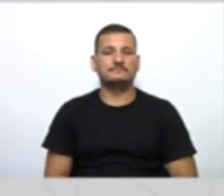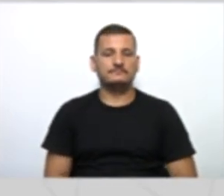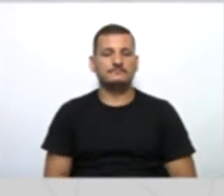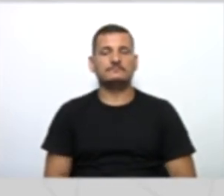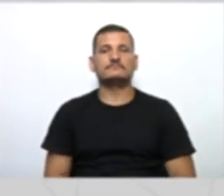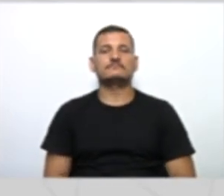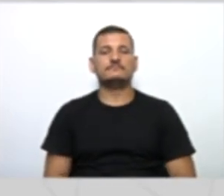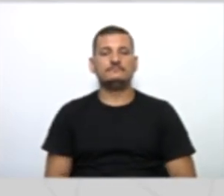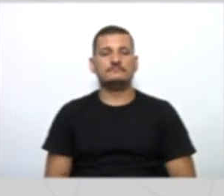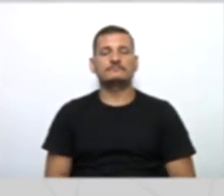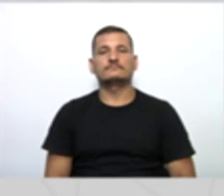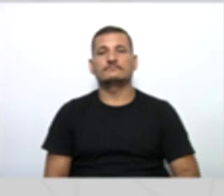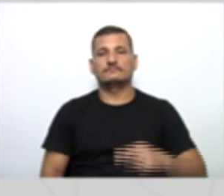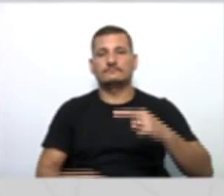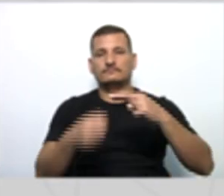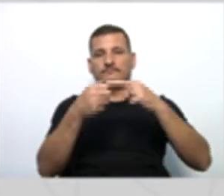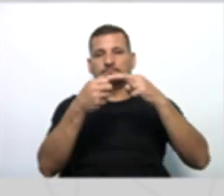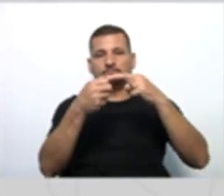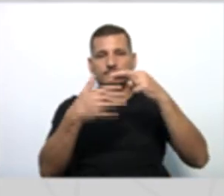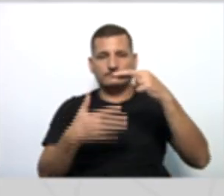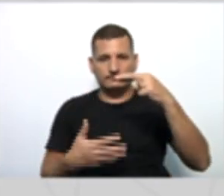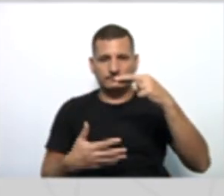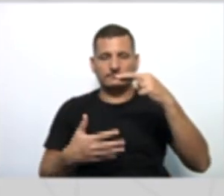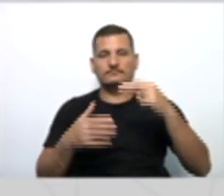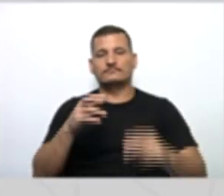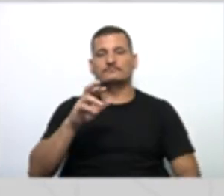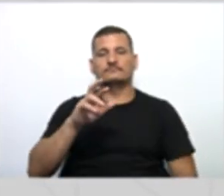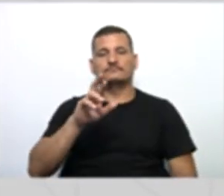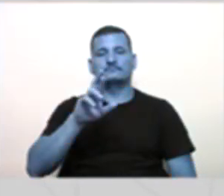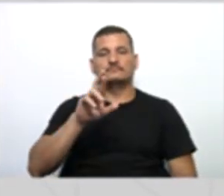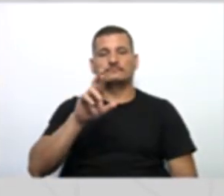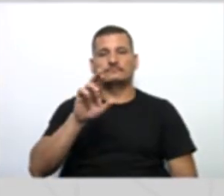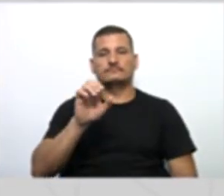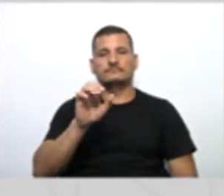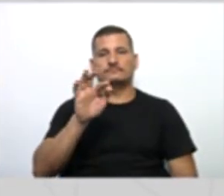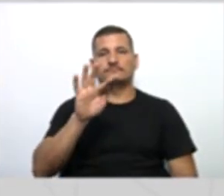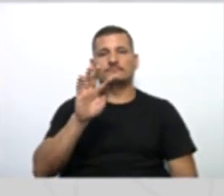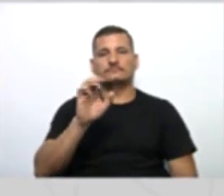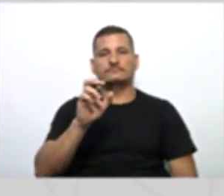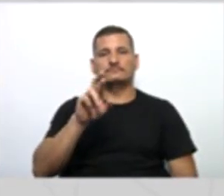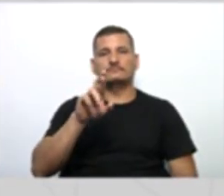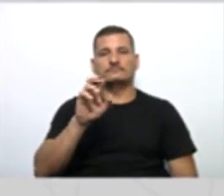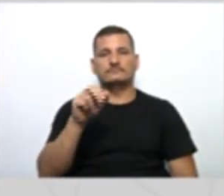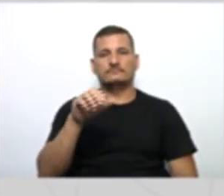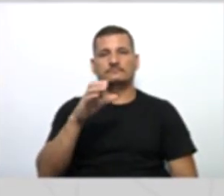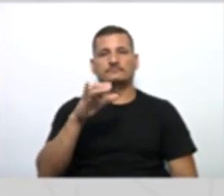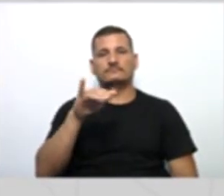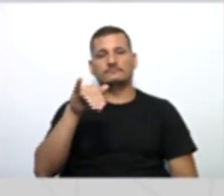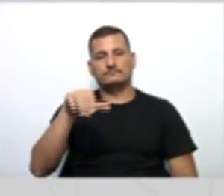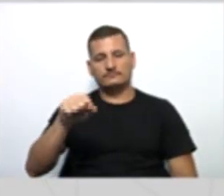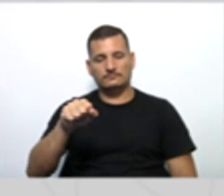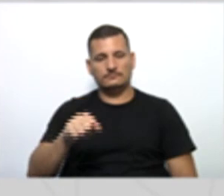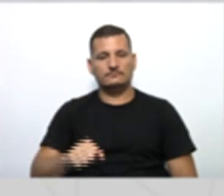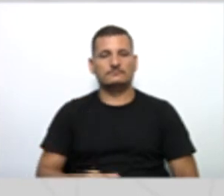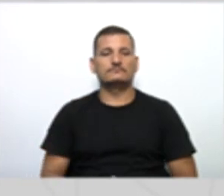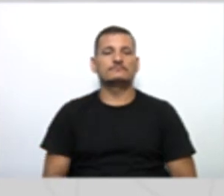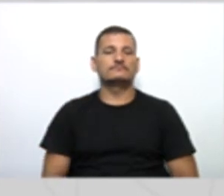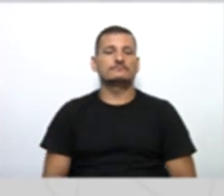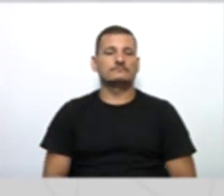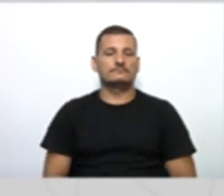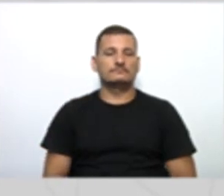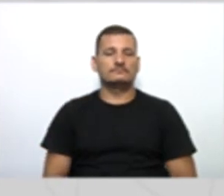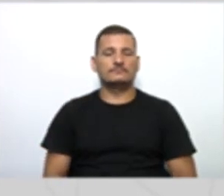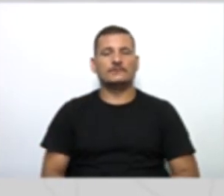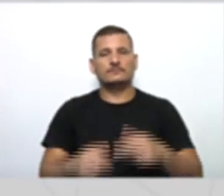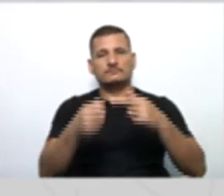Por fim, mas não menos importante, os elementos pós-textuais. Um dos mais significativos são as referências, que é aquela